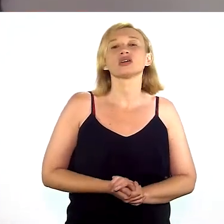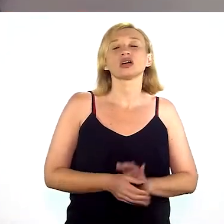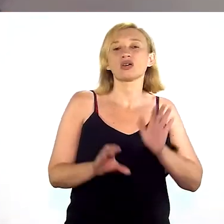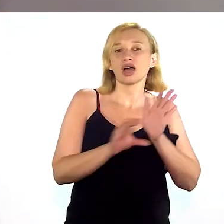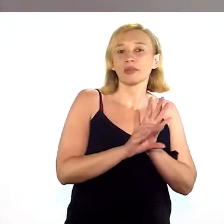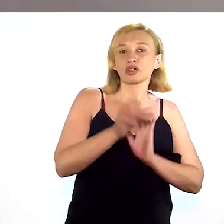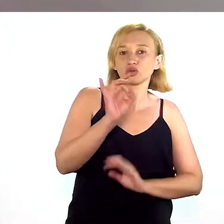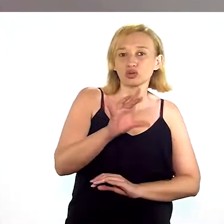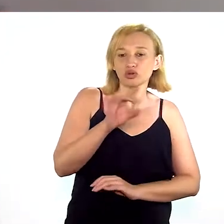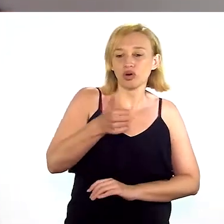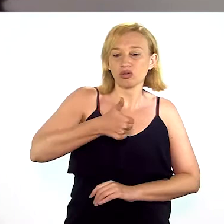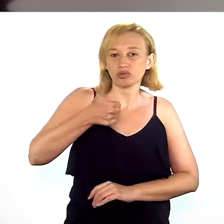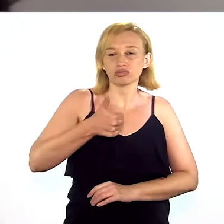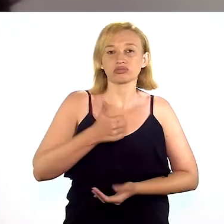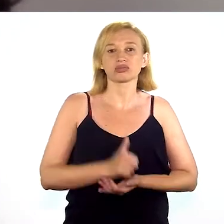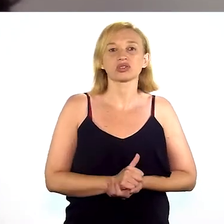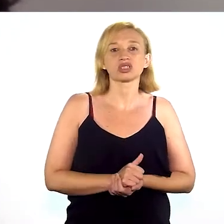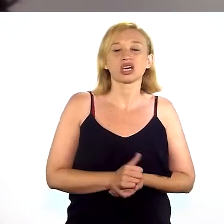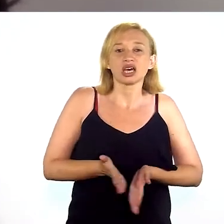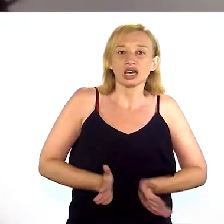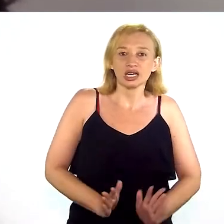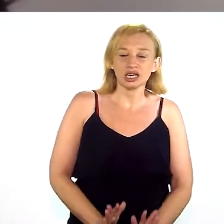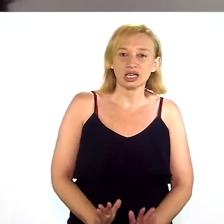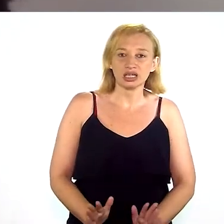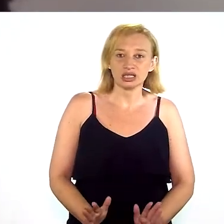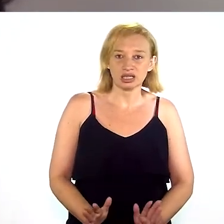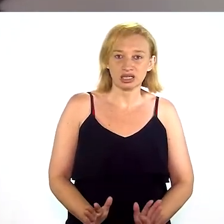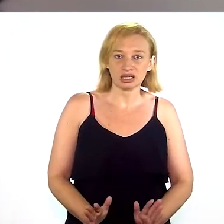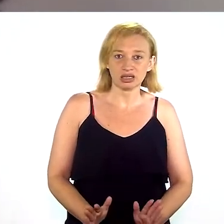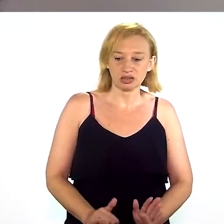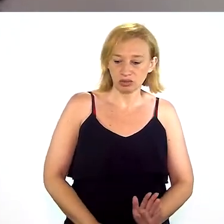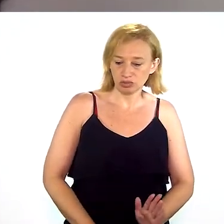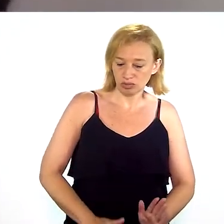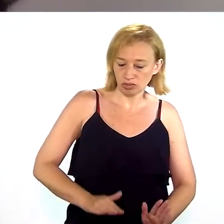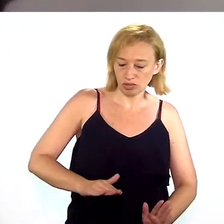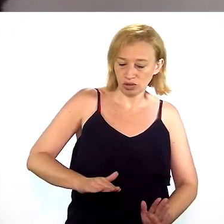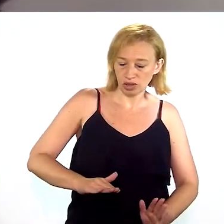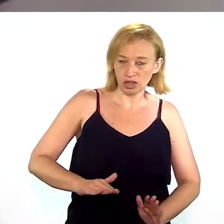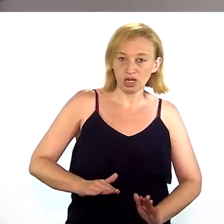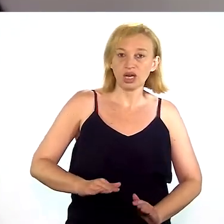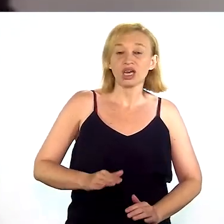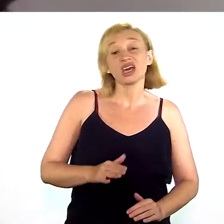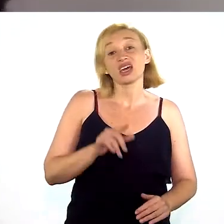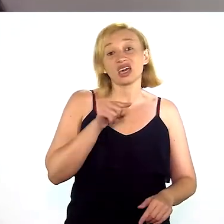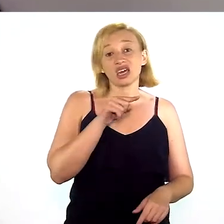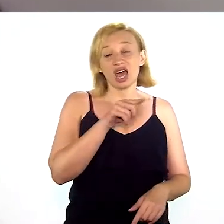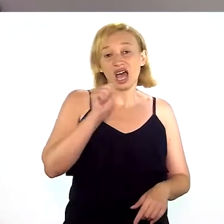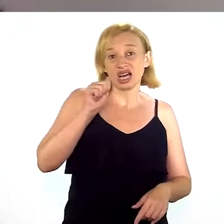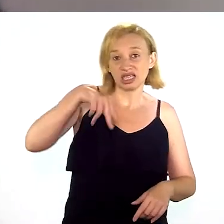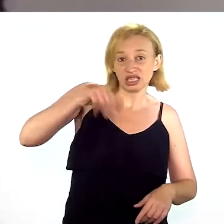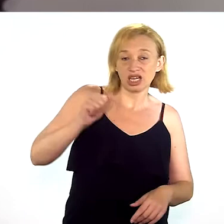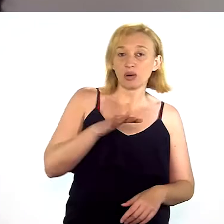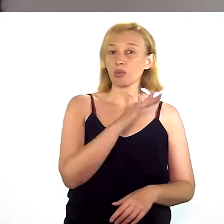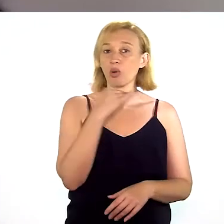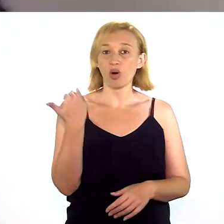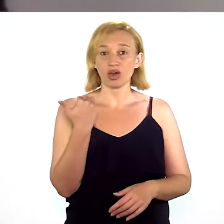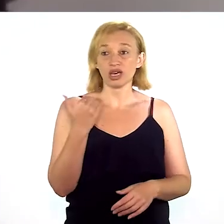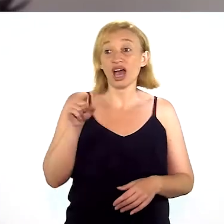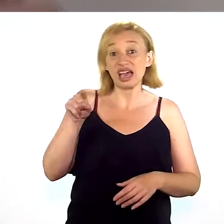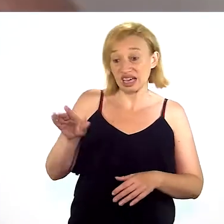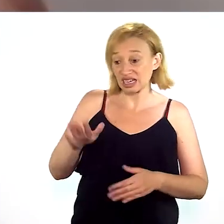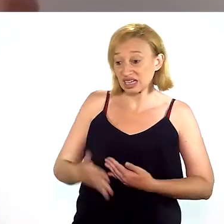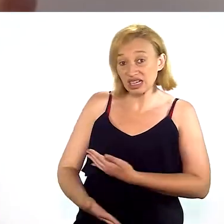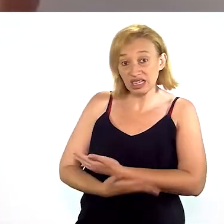segundo capítulo da narrativa. Quando a criança nasce, ela morre. E essa criança vai ser cuidada por avós, depois ela